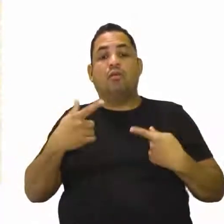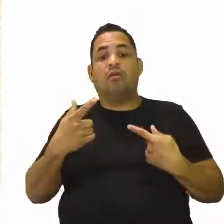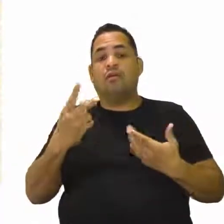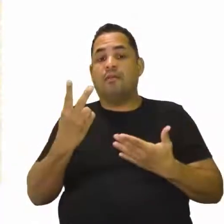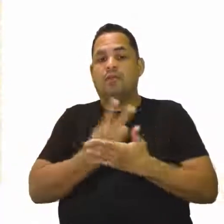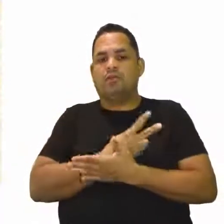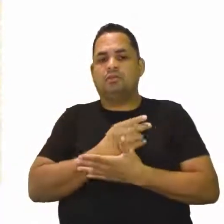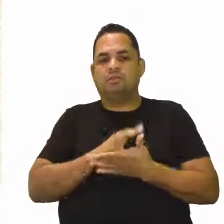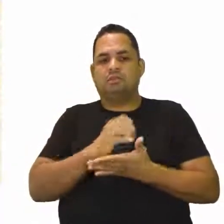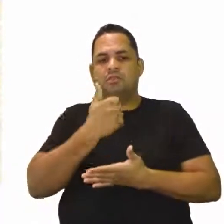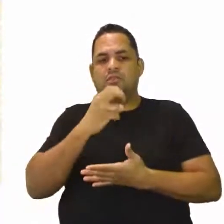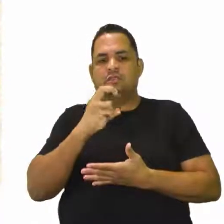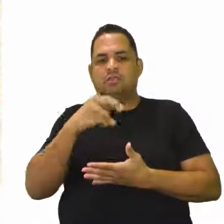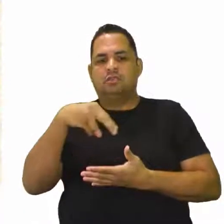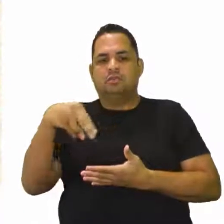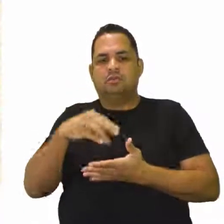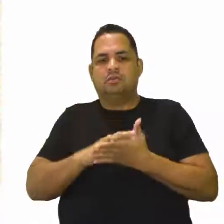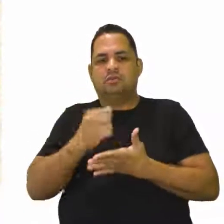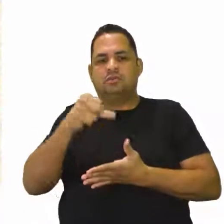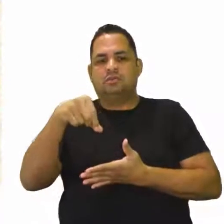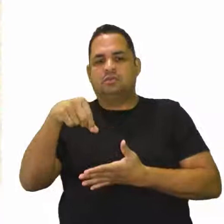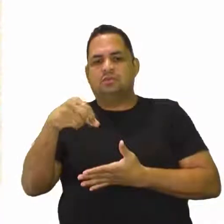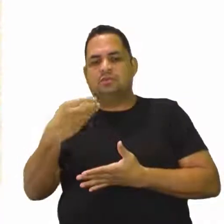de novembro de 1930.